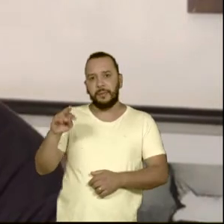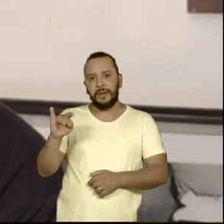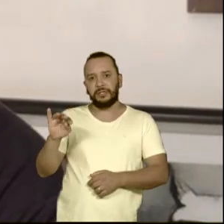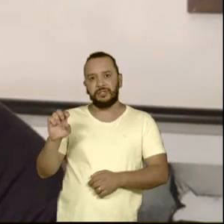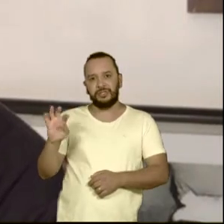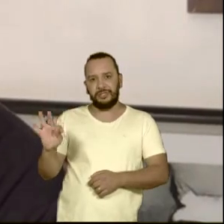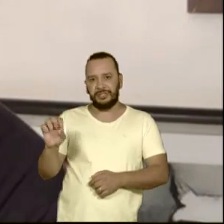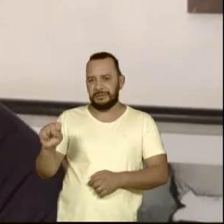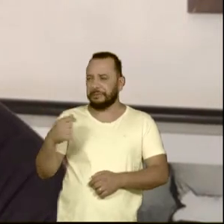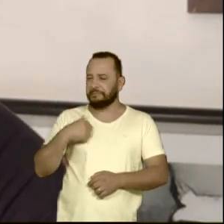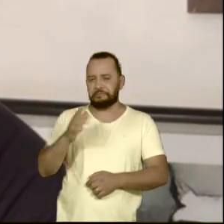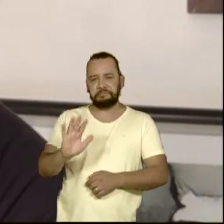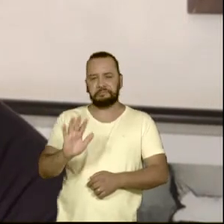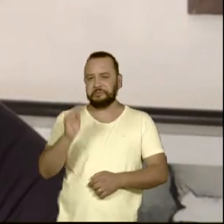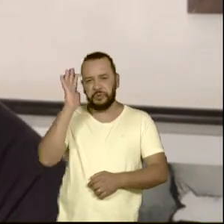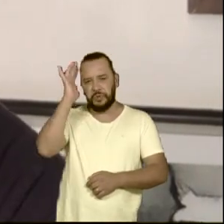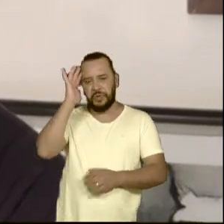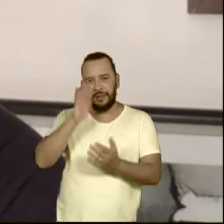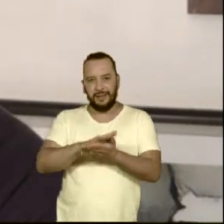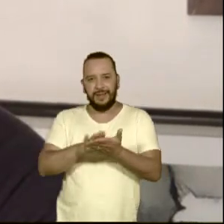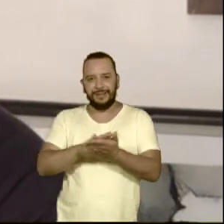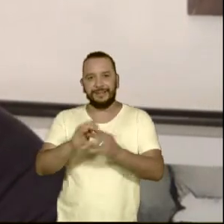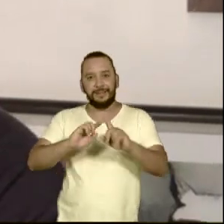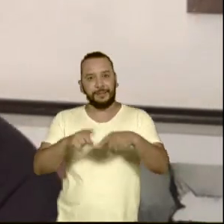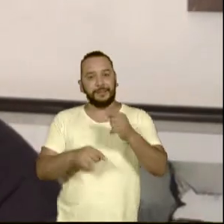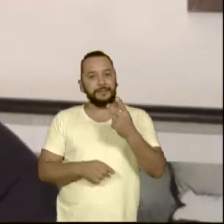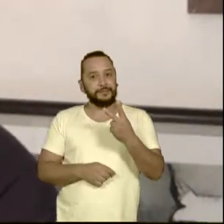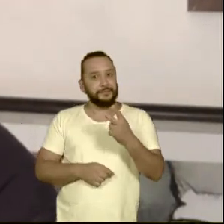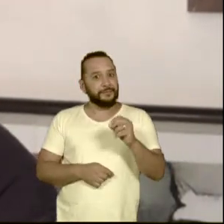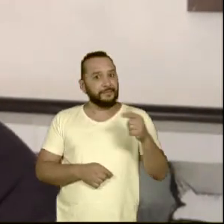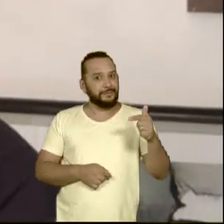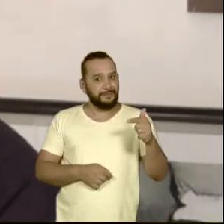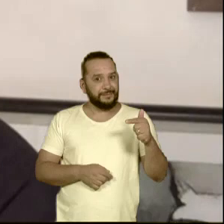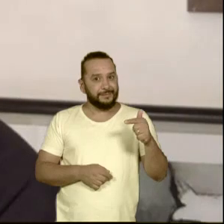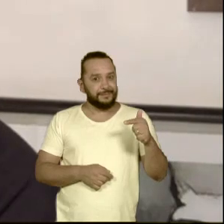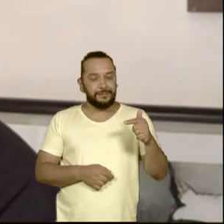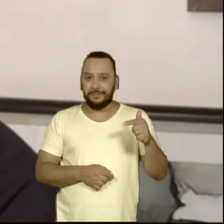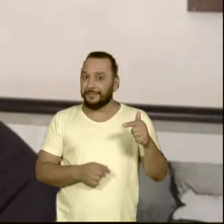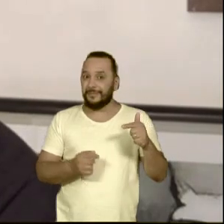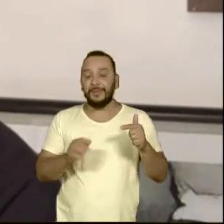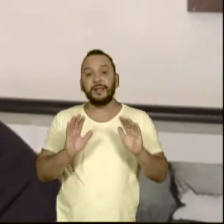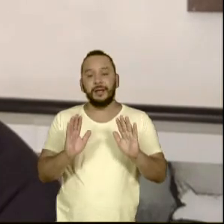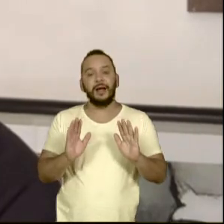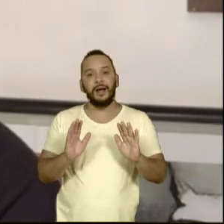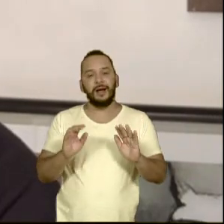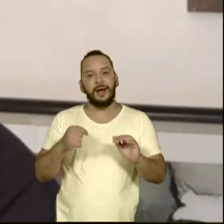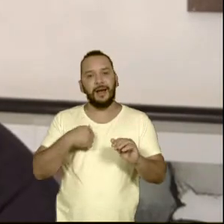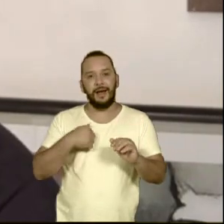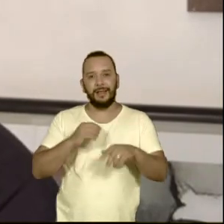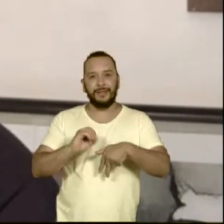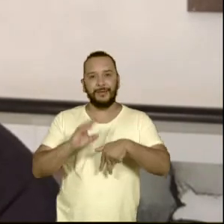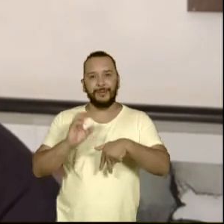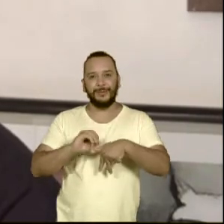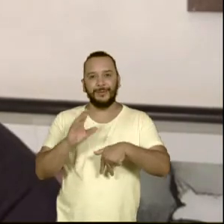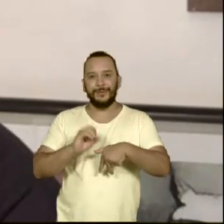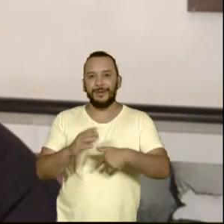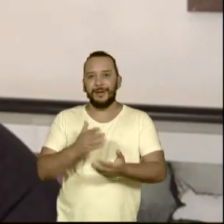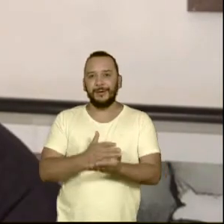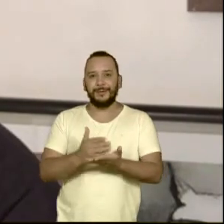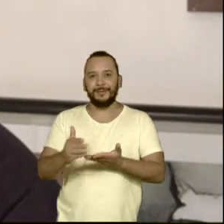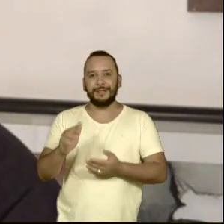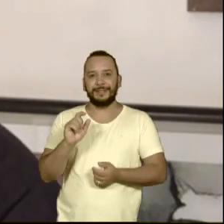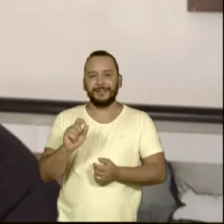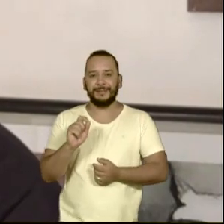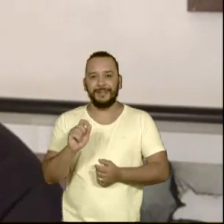Aí acontece que em 2007, se eu não estiver errado, a TV Cultura, começa a rolar uma história na TV Cultura de